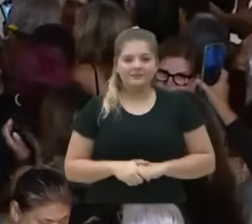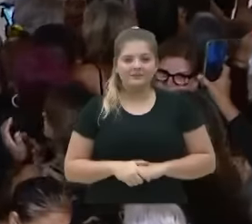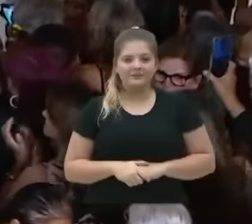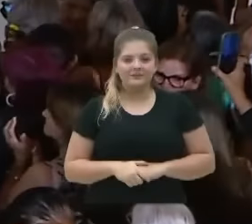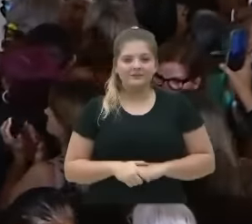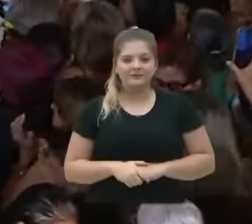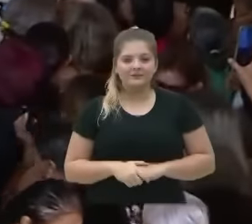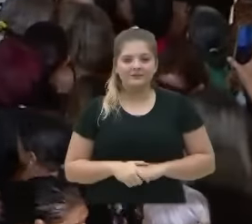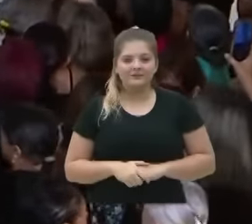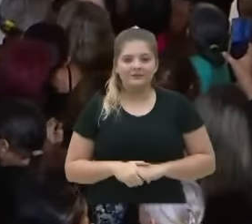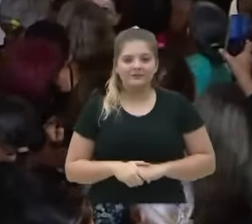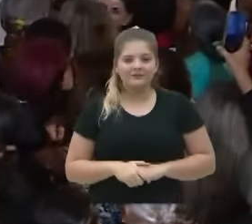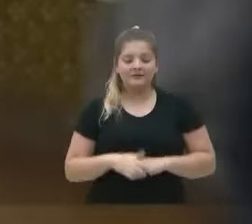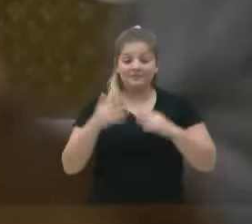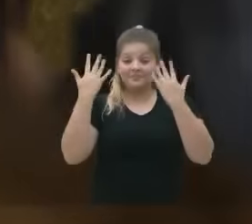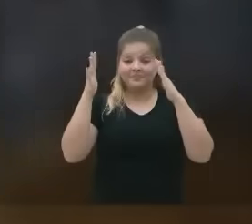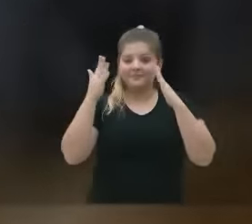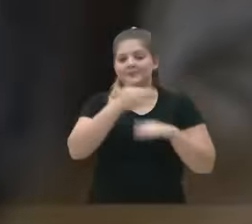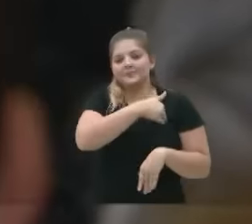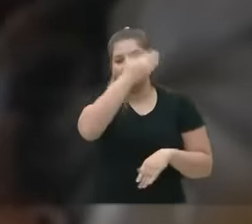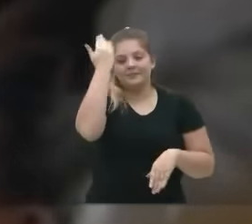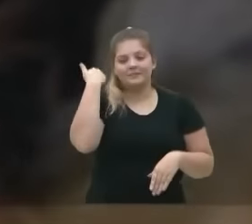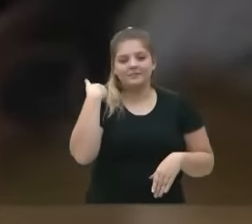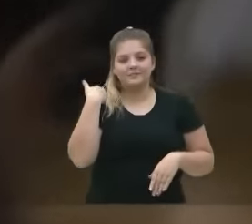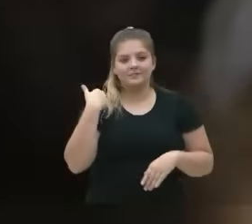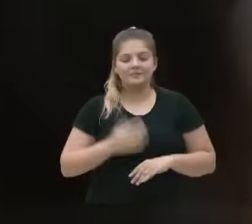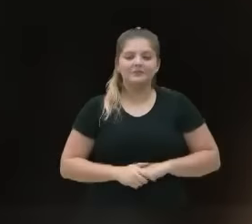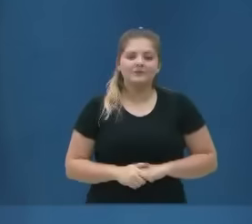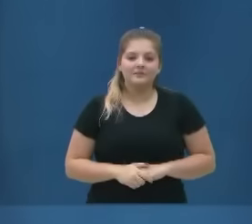E viva Nossa Senhora também.